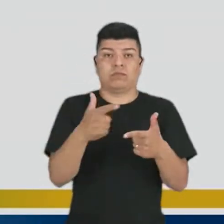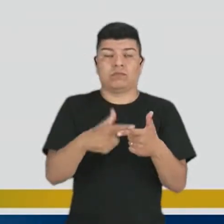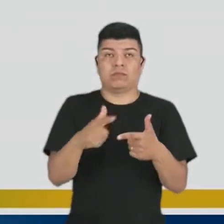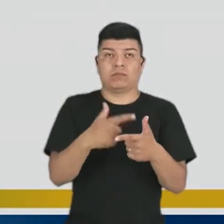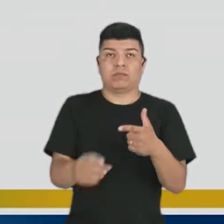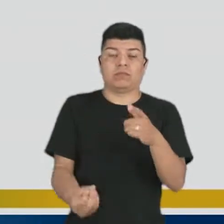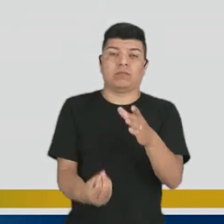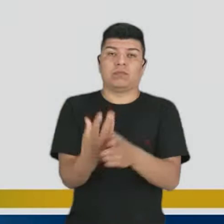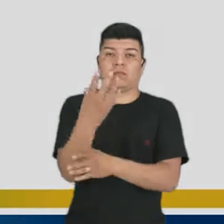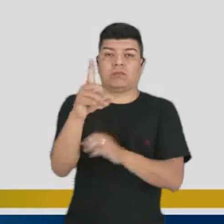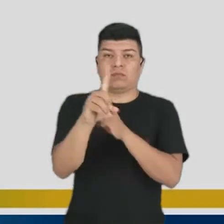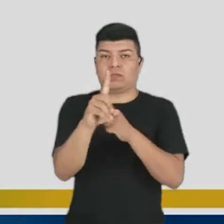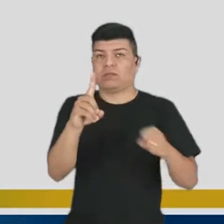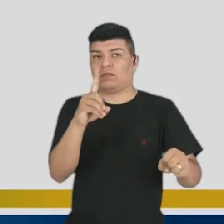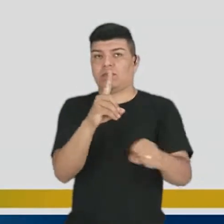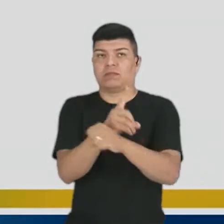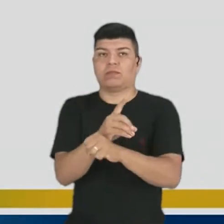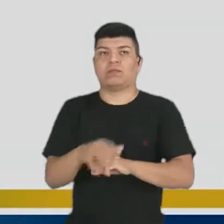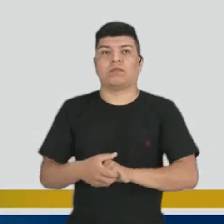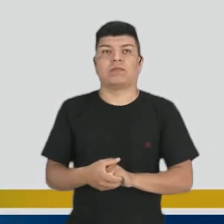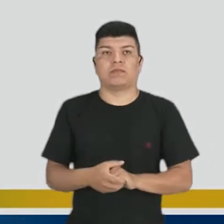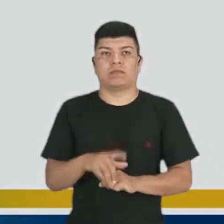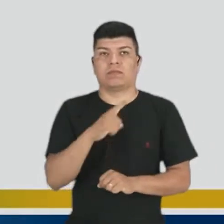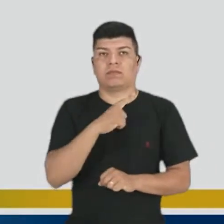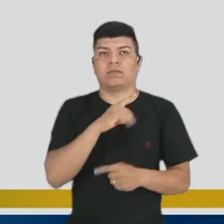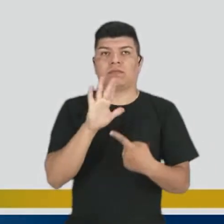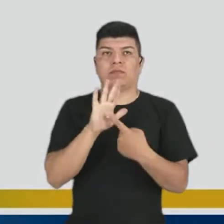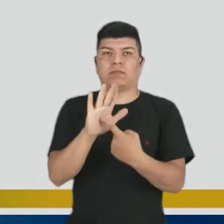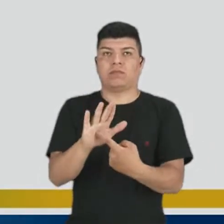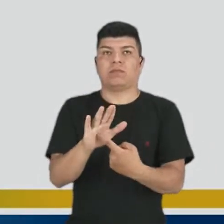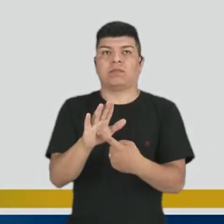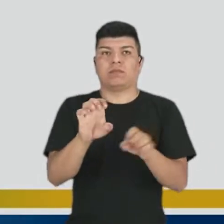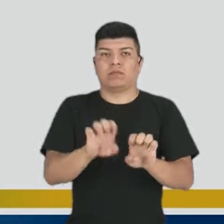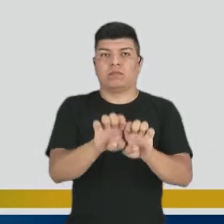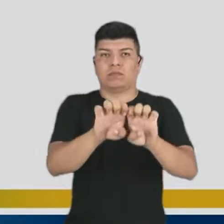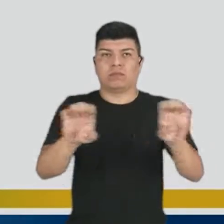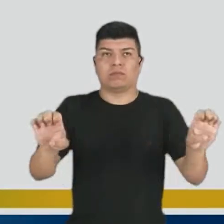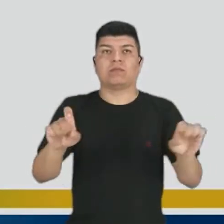problemas que vão surgindo na sociedade. Ele também apresenta uma